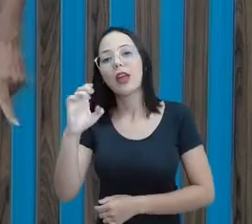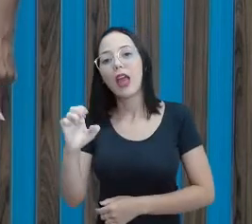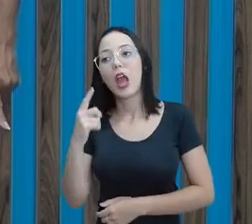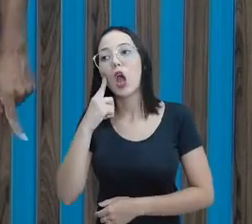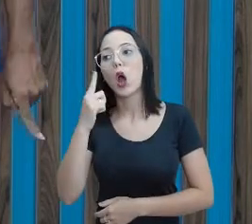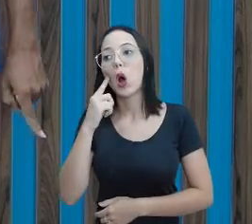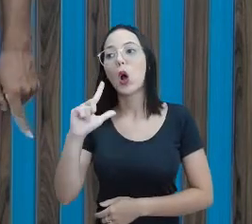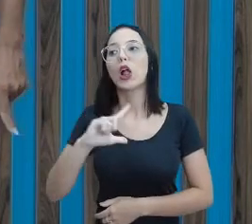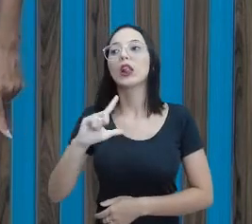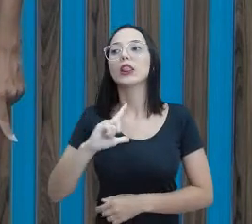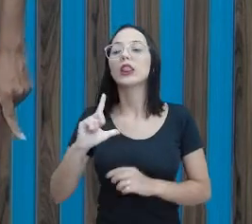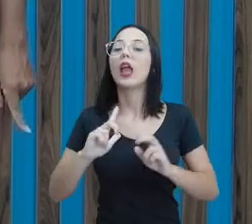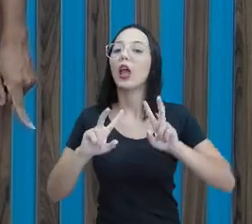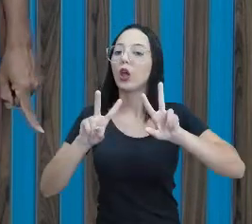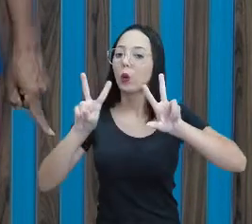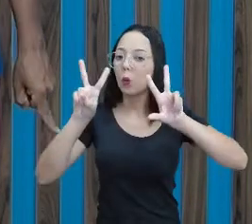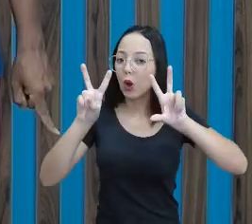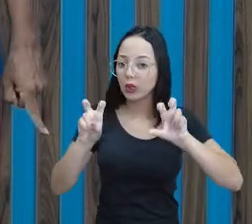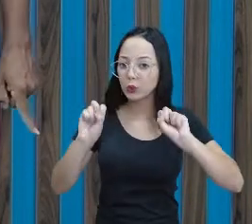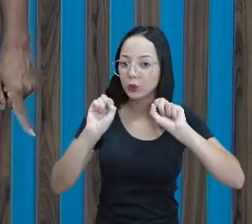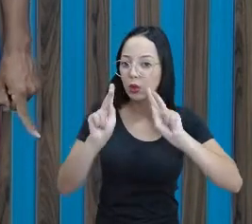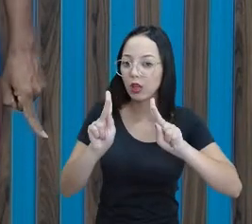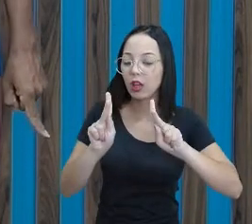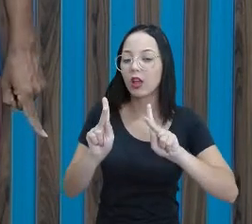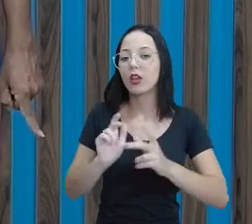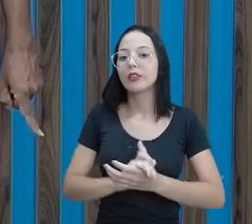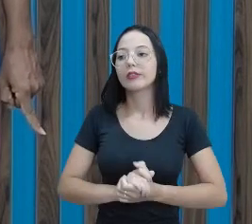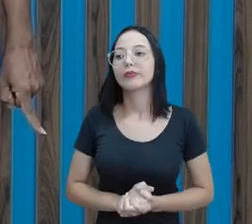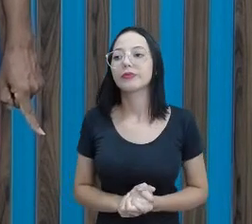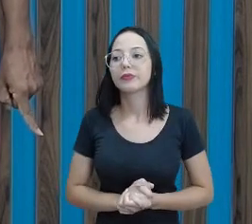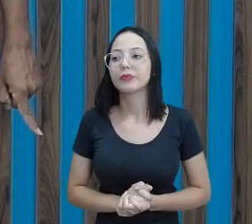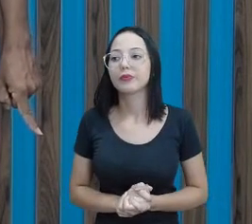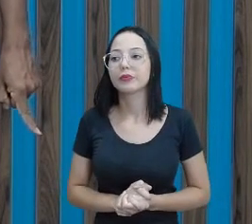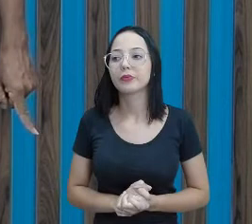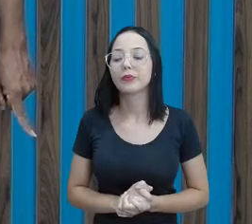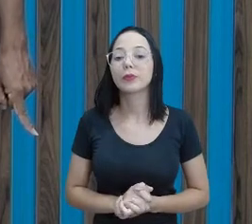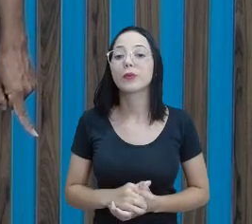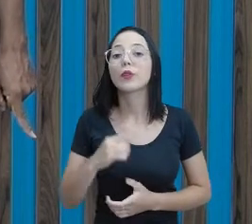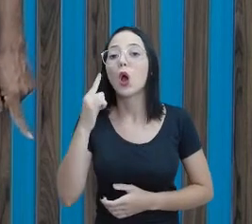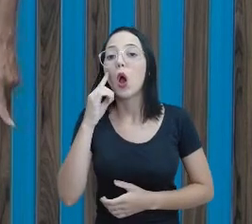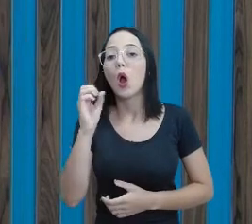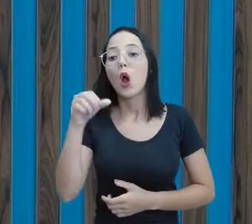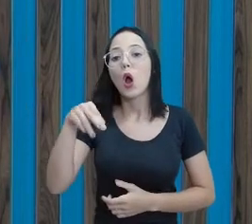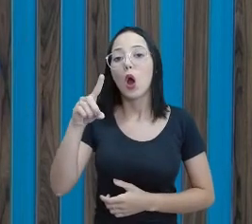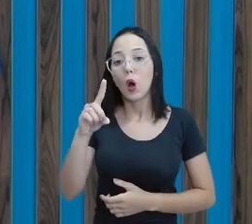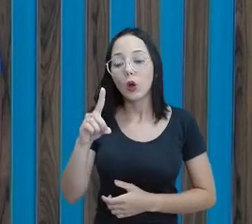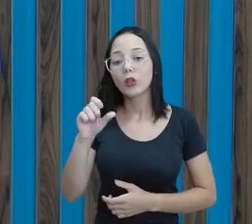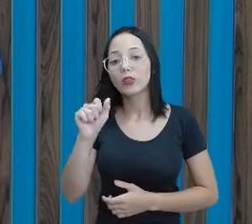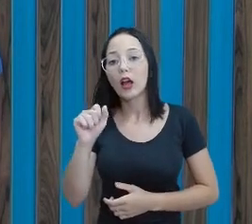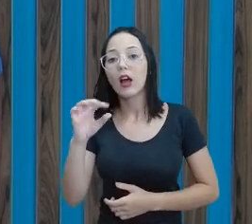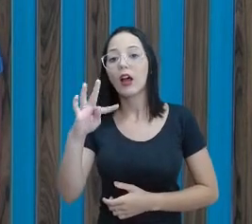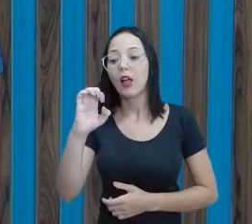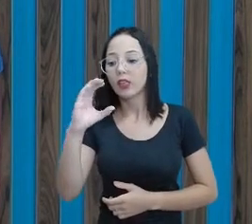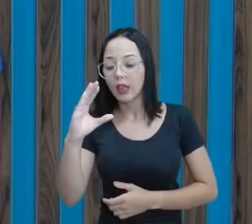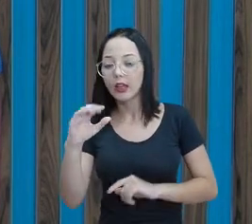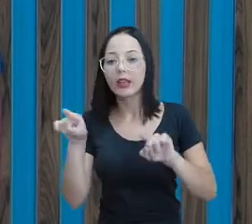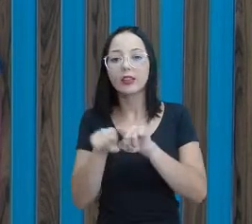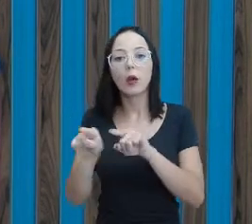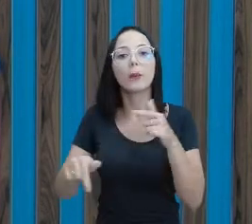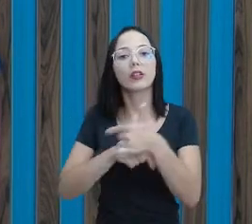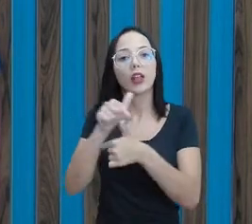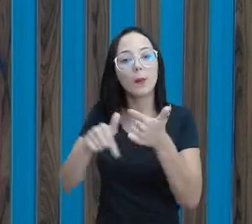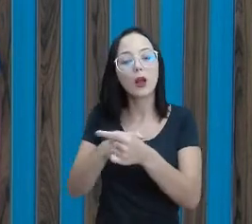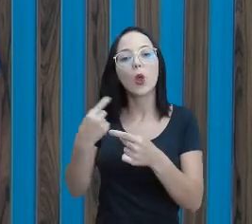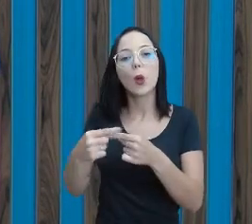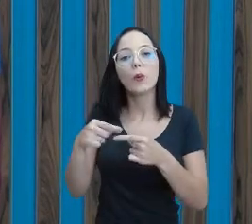vai cair na prova do IF. O Educa, o Ondatec que vocês estão assistindo, está trabalhando isso, porque